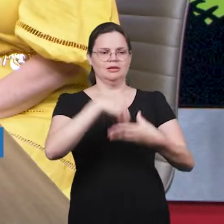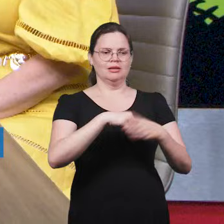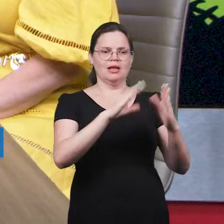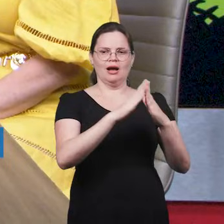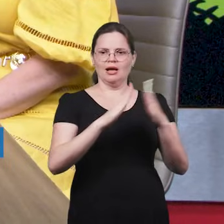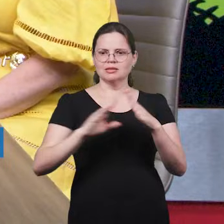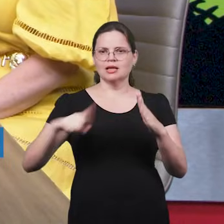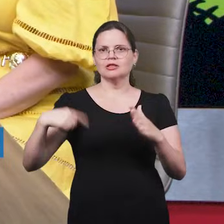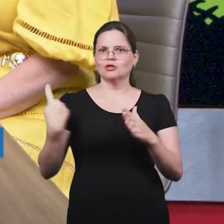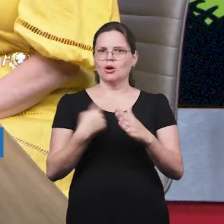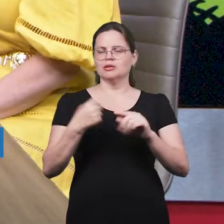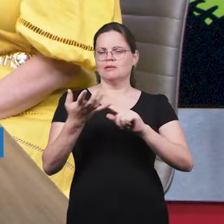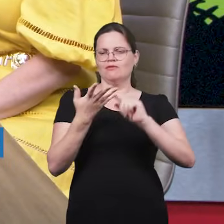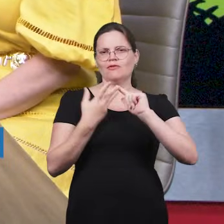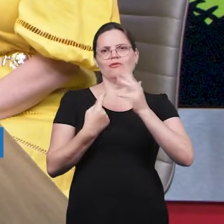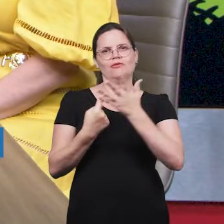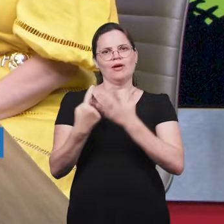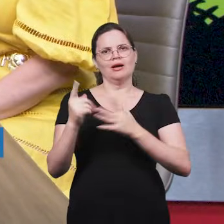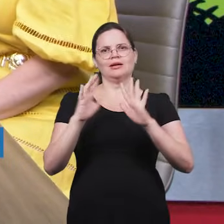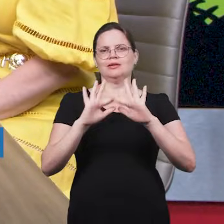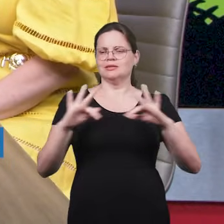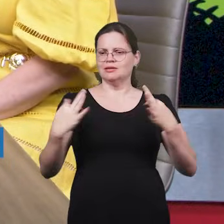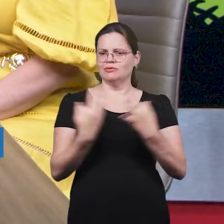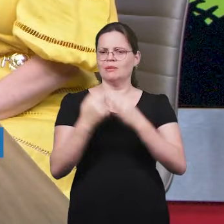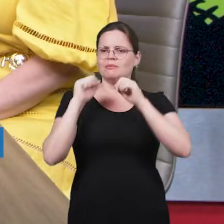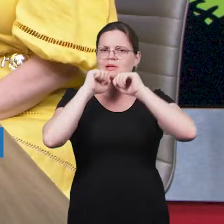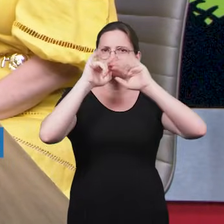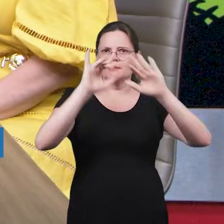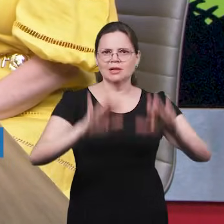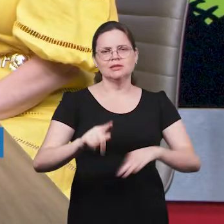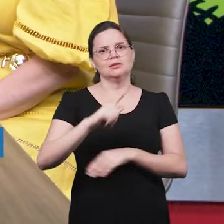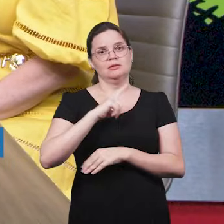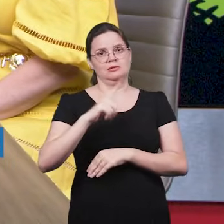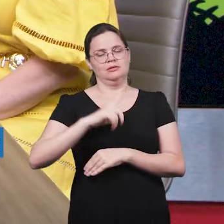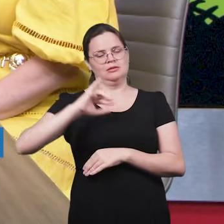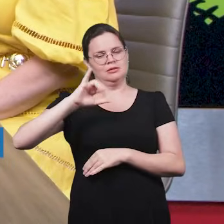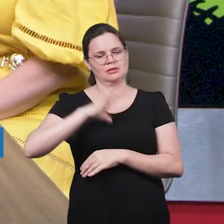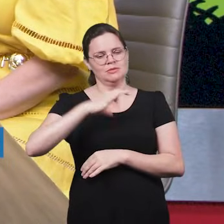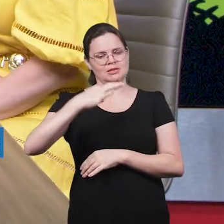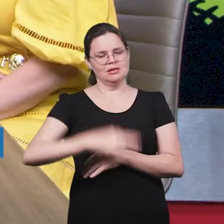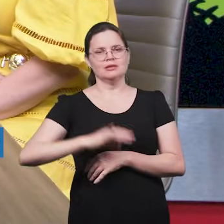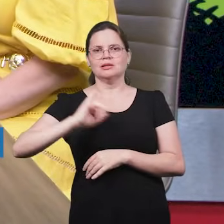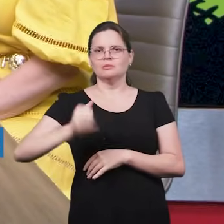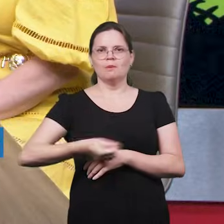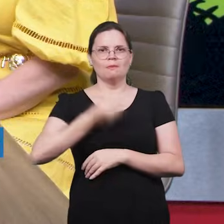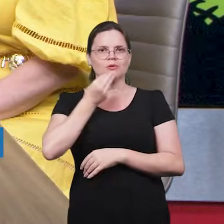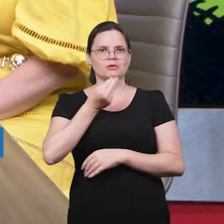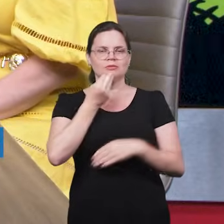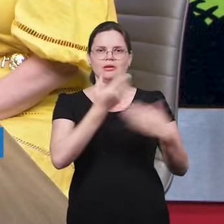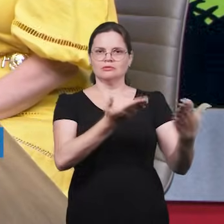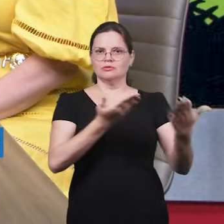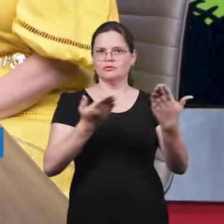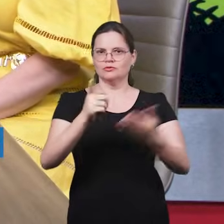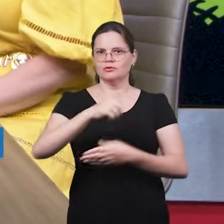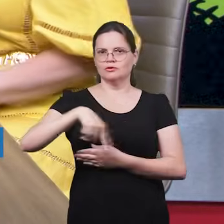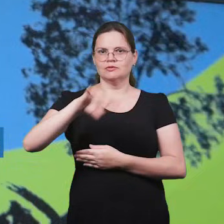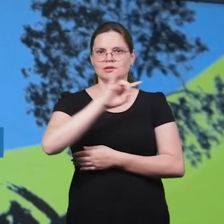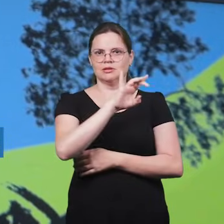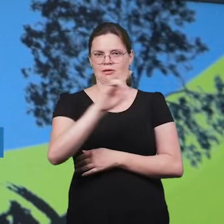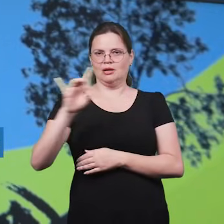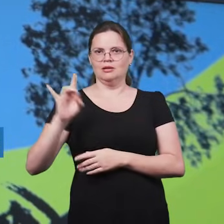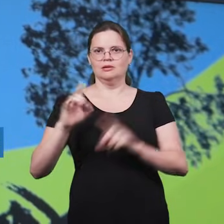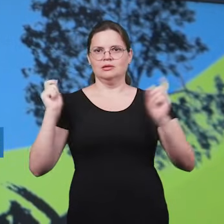nossas famílias. Sem dúvida, é uma oportunidade, um convite para cada um que está nos assistindo também